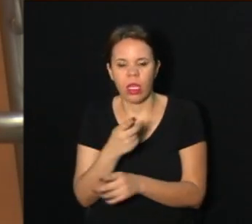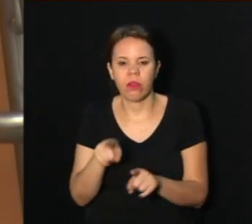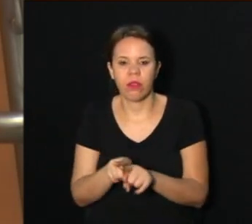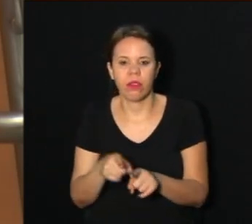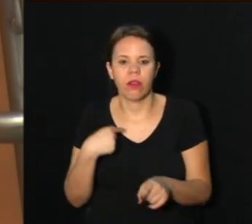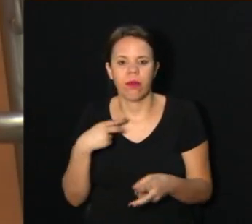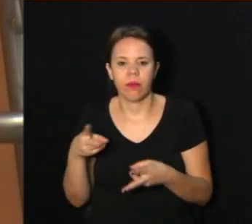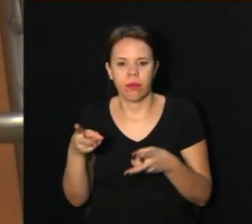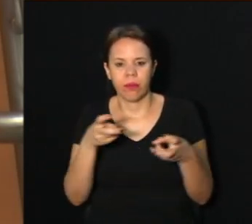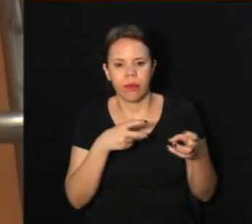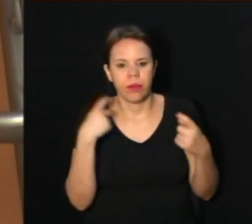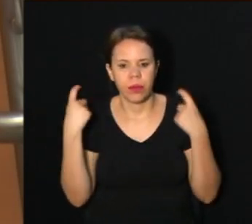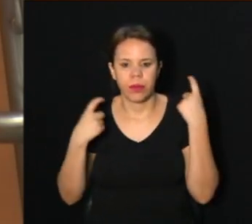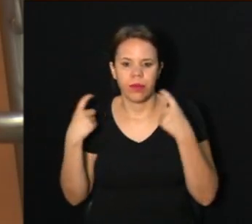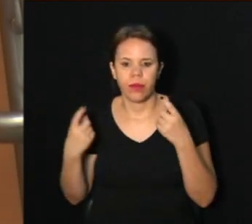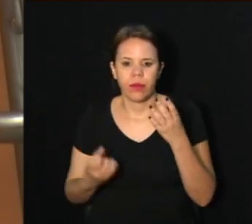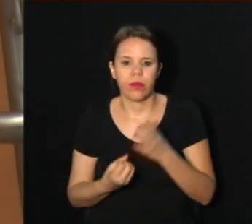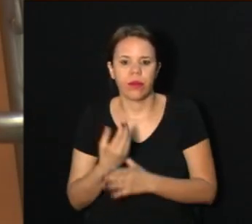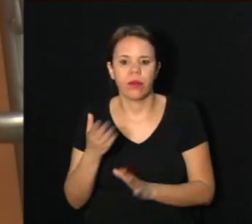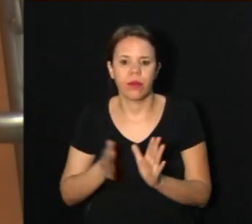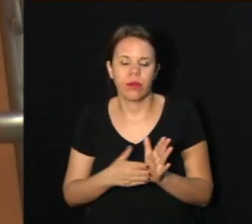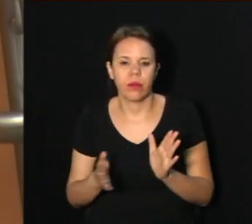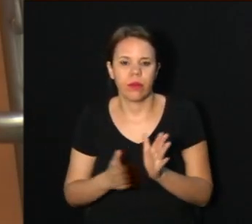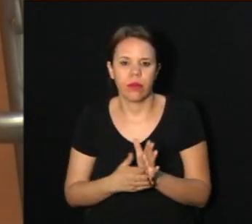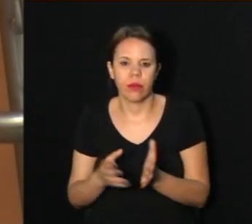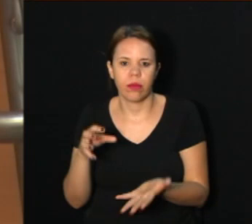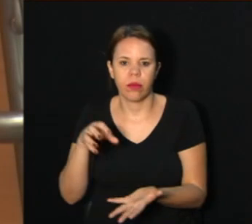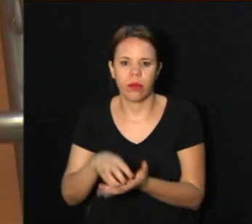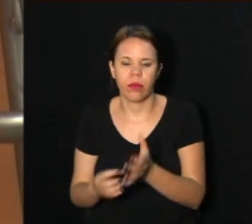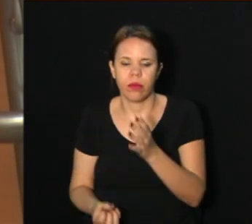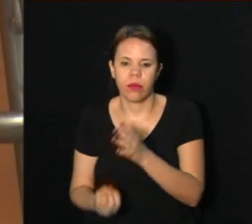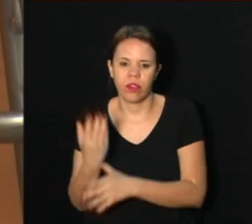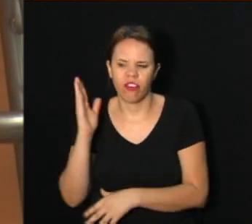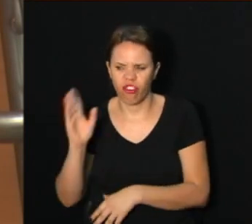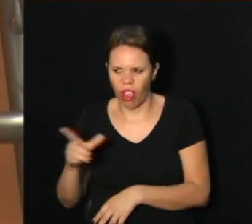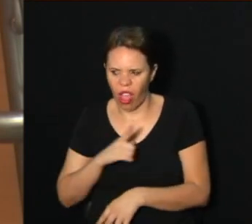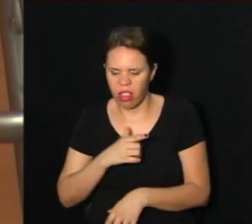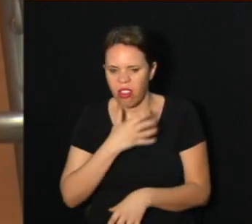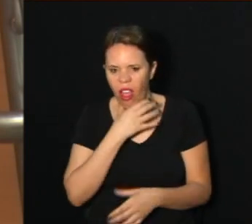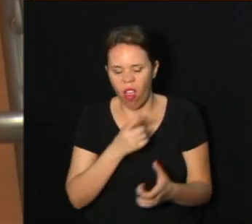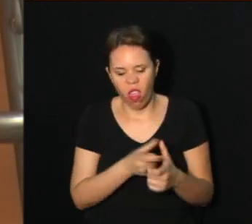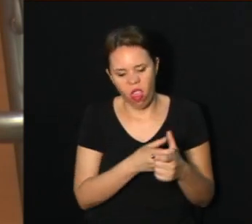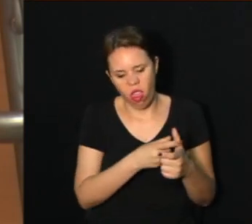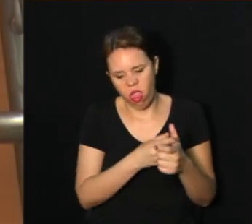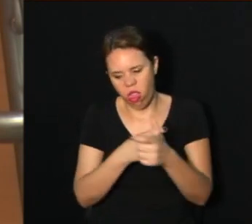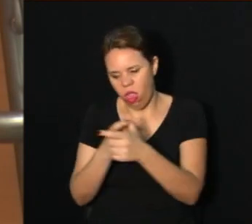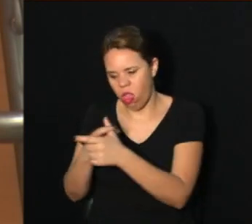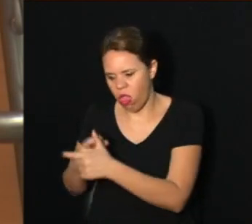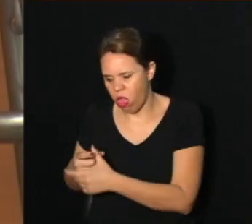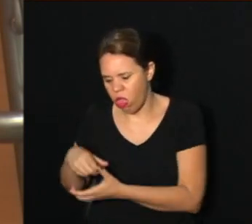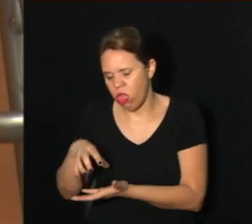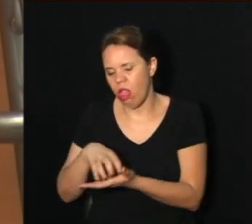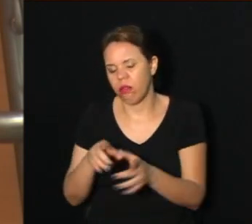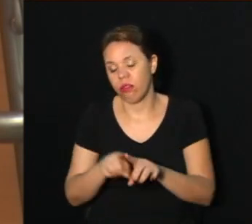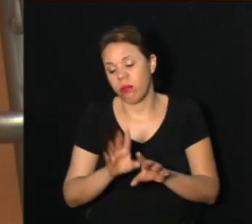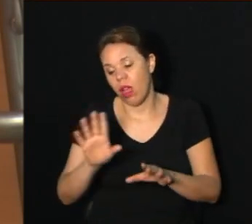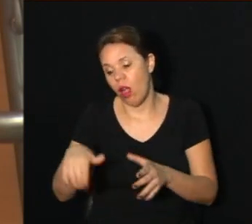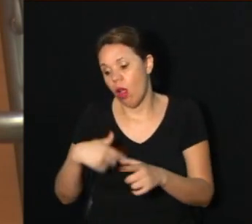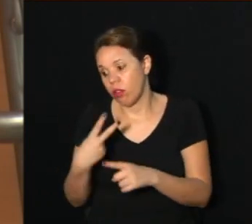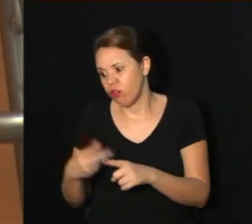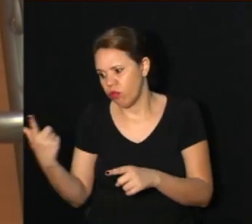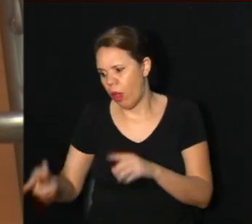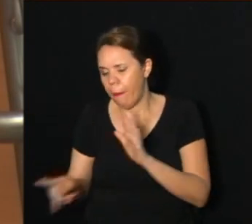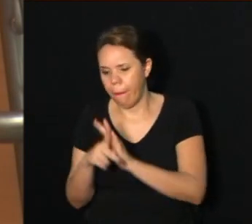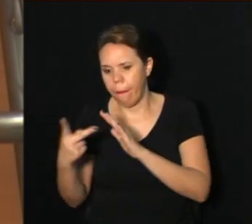com preocupação quando surge uma proposta de criar um órgão, além das despesas já alentadas aqui, se a própria Câmara não